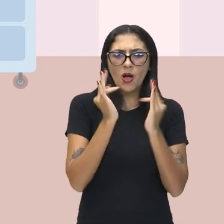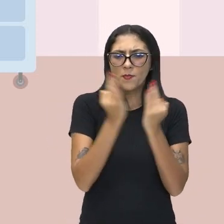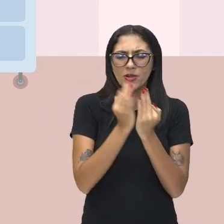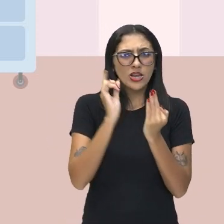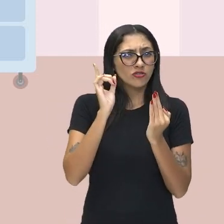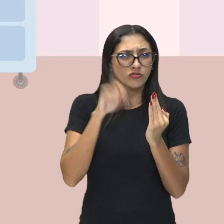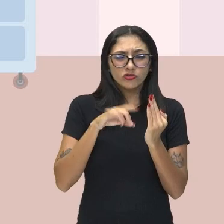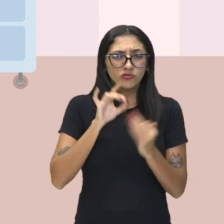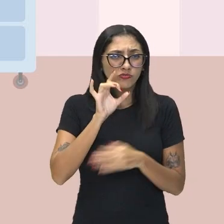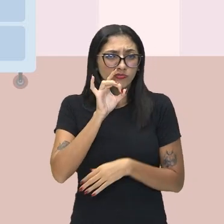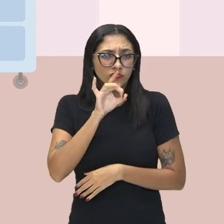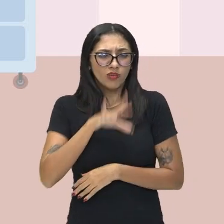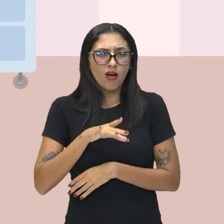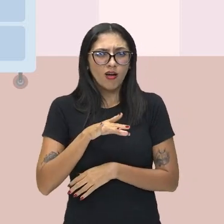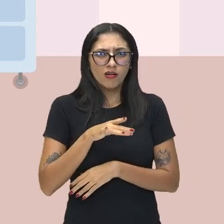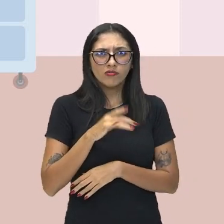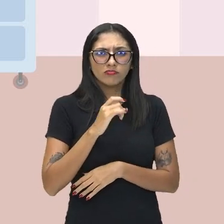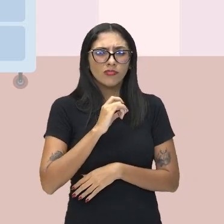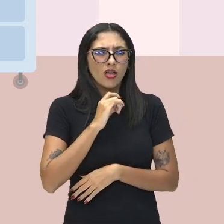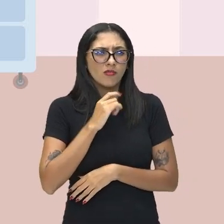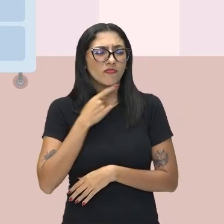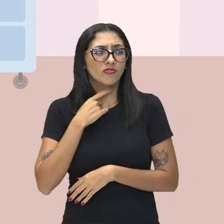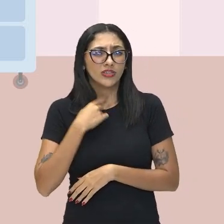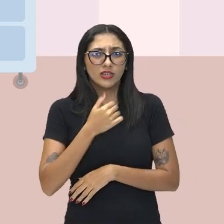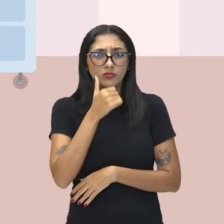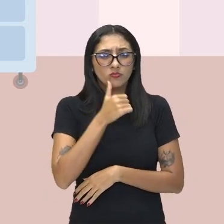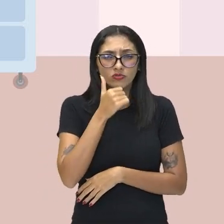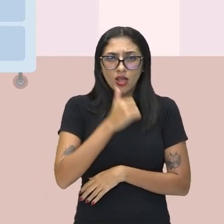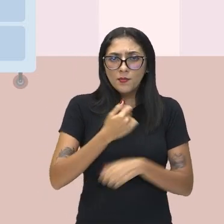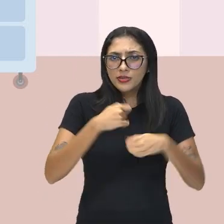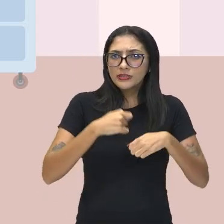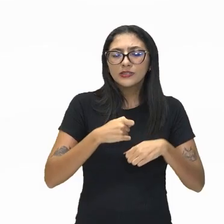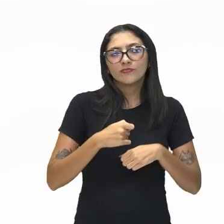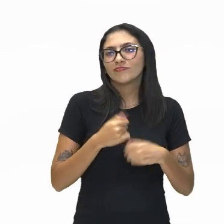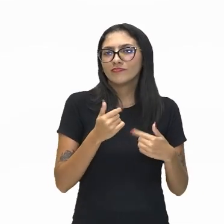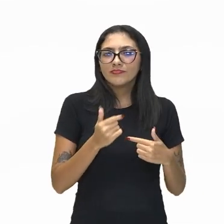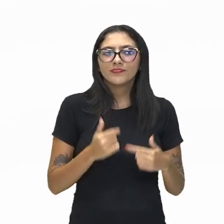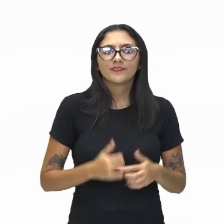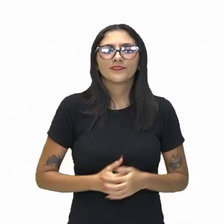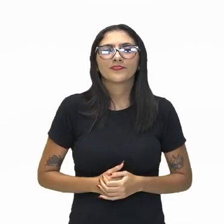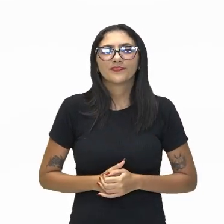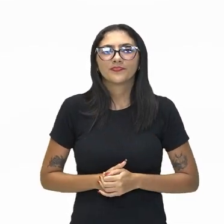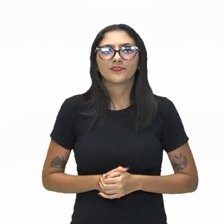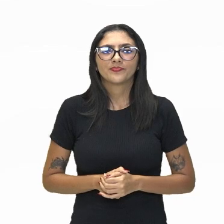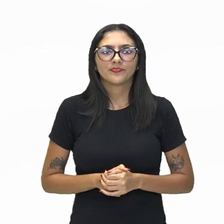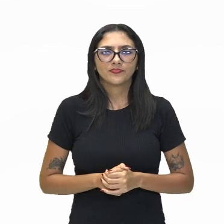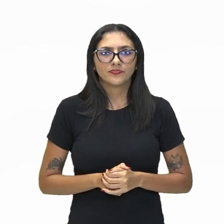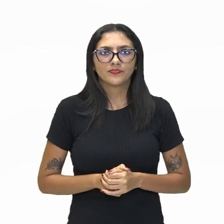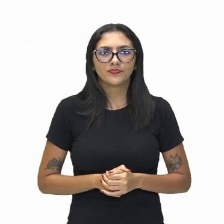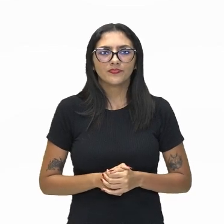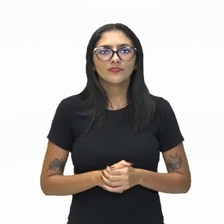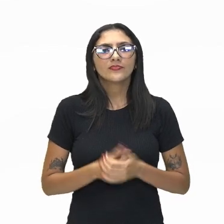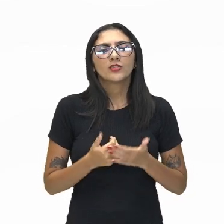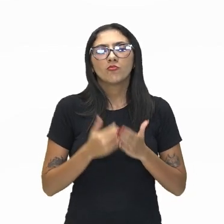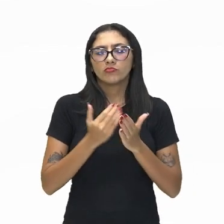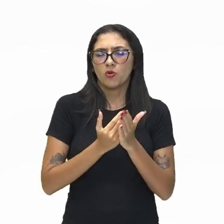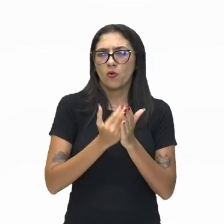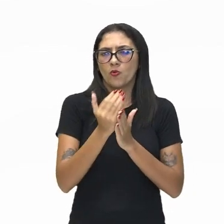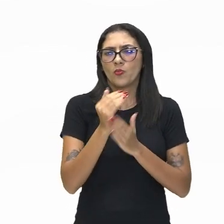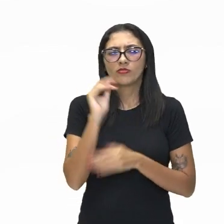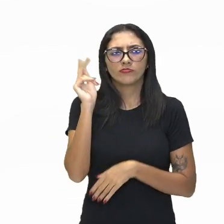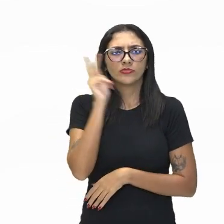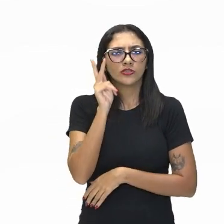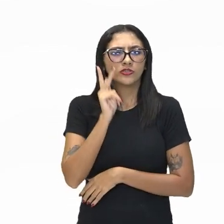caminhos para a sua realização, certo? Vamos analisar essa narrativa. Dentro da situação inicial, nós temos